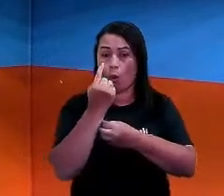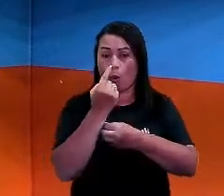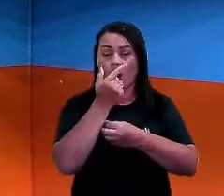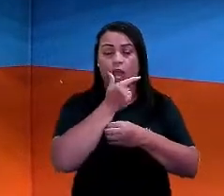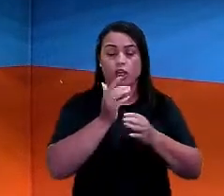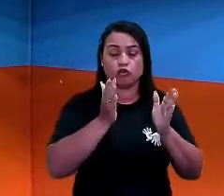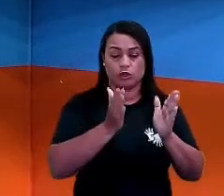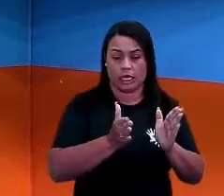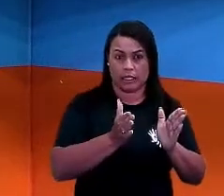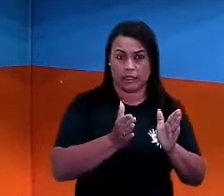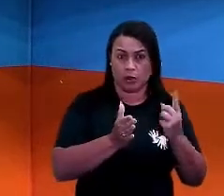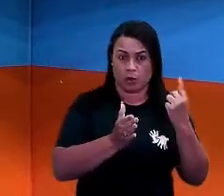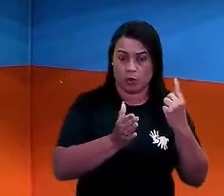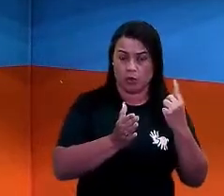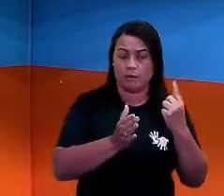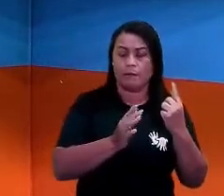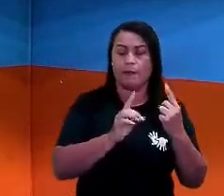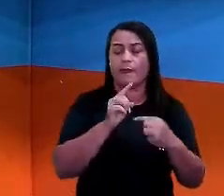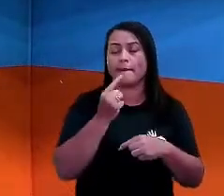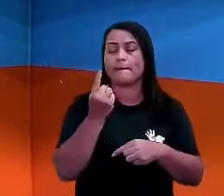inteiro mais meio.